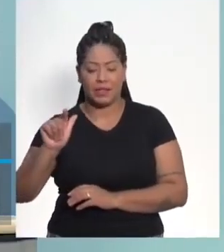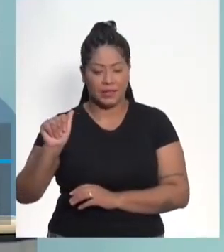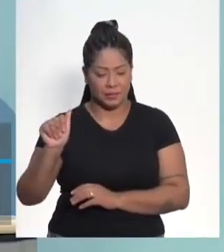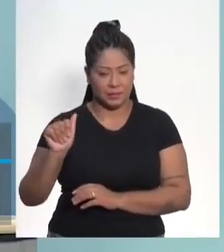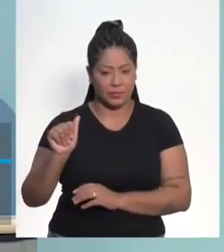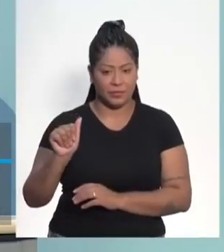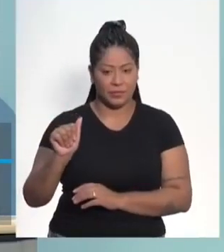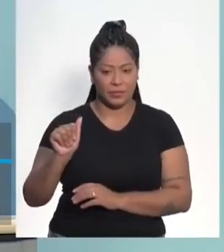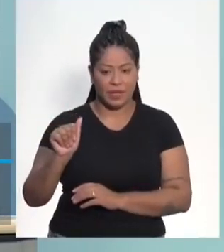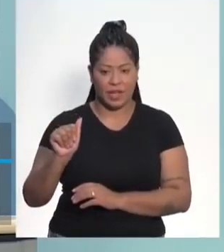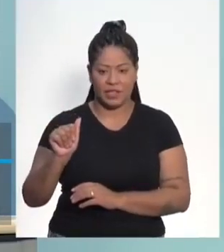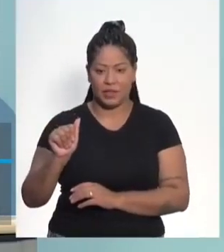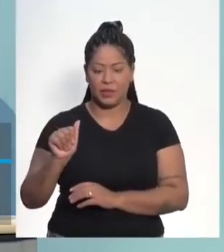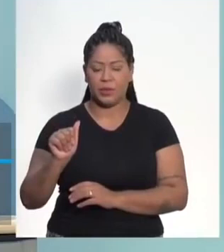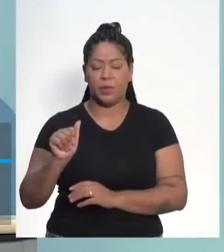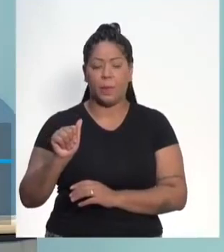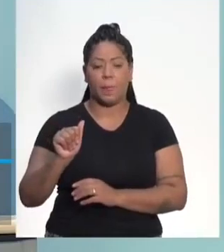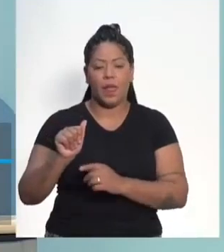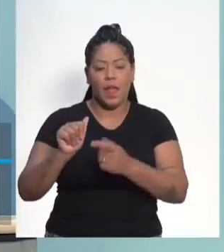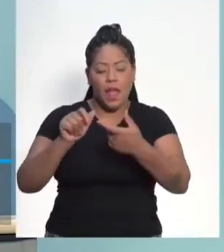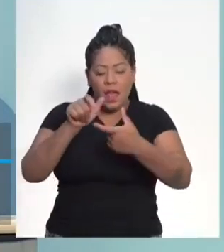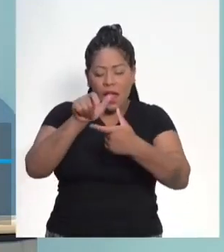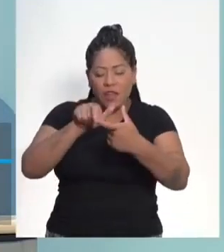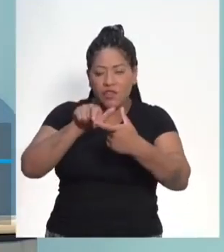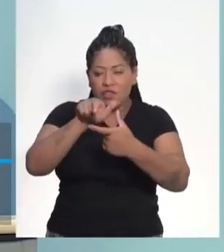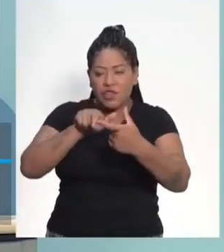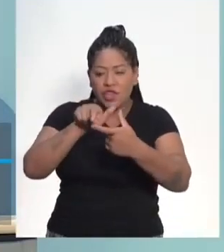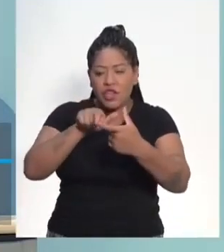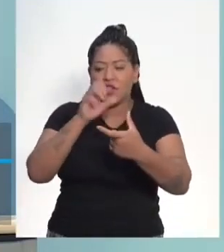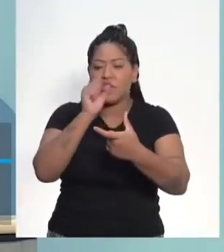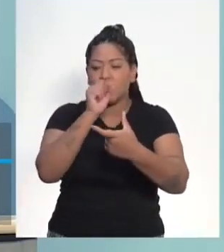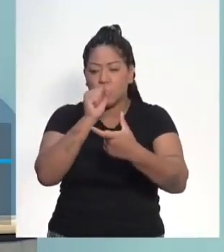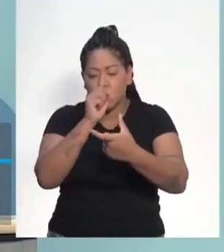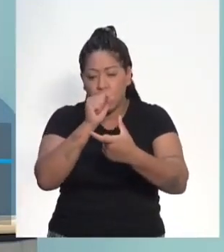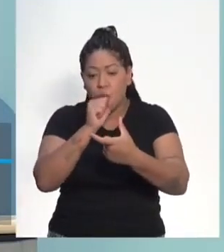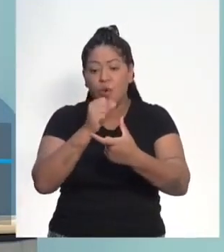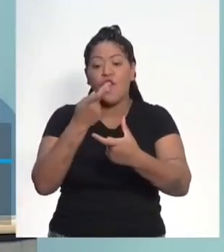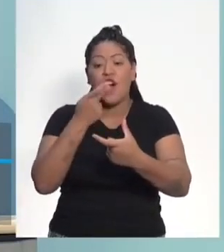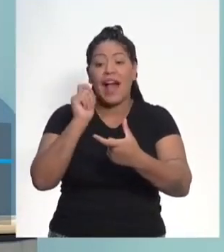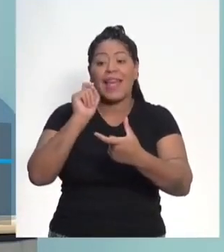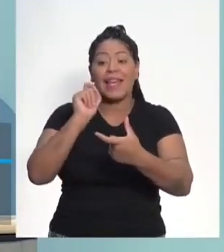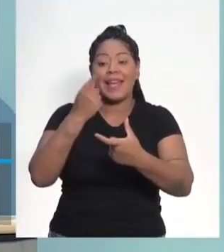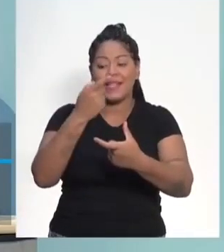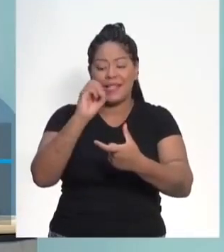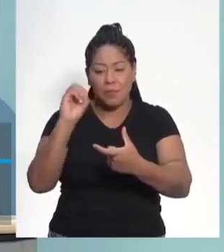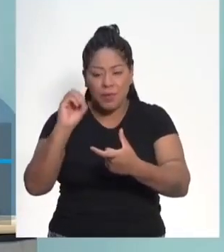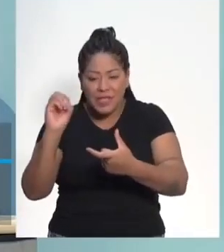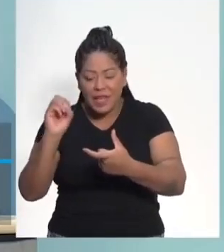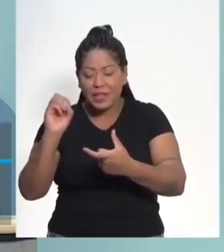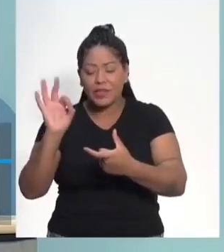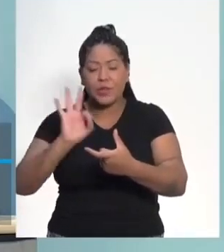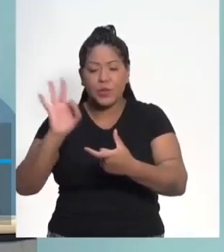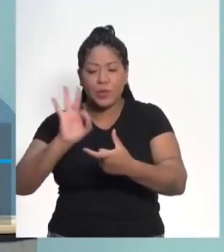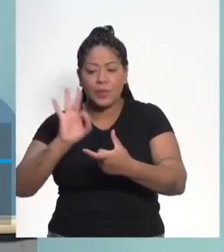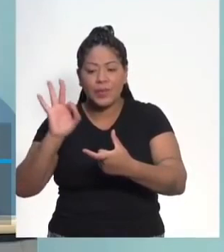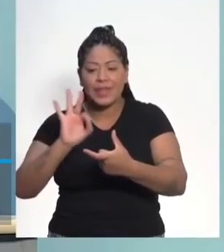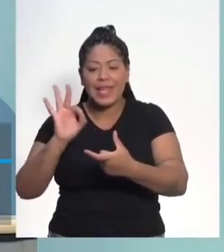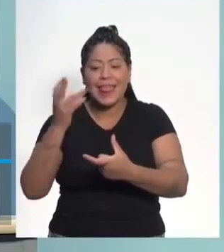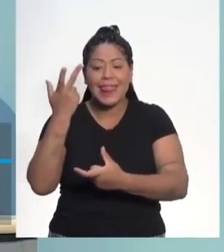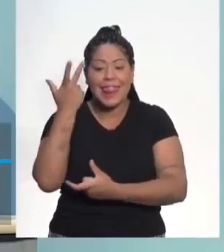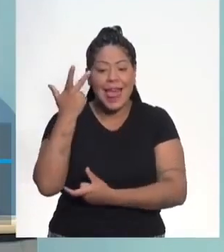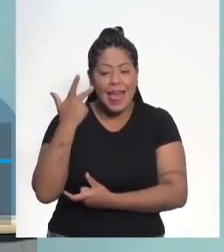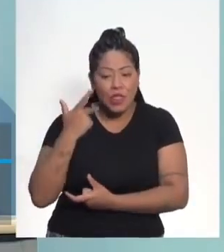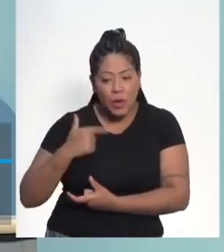de suco, escreve que é 99% natural. Ai, que legal. Certo. Deixa eu ver se tem mais alguma.